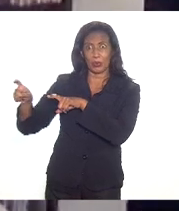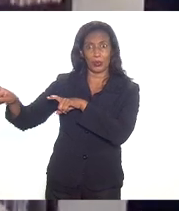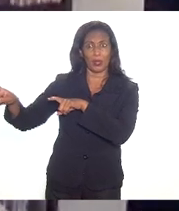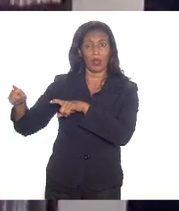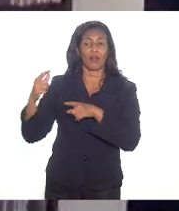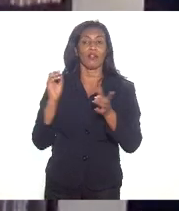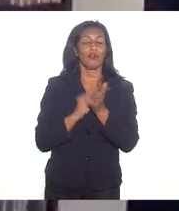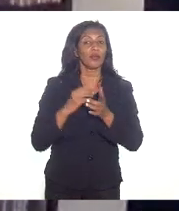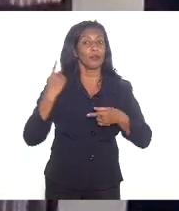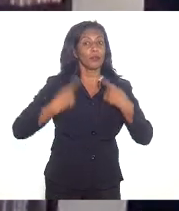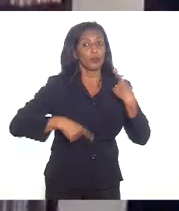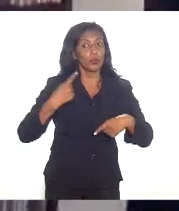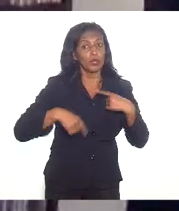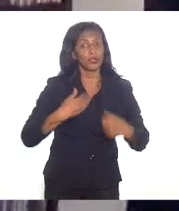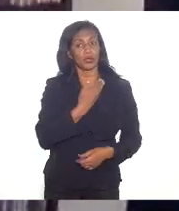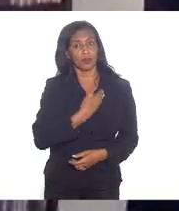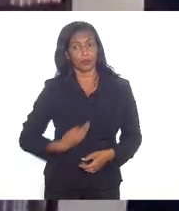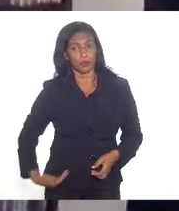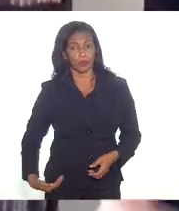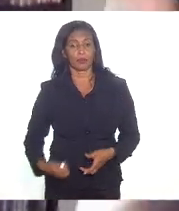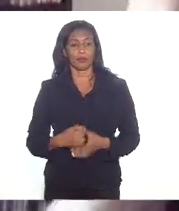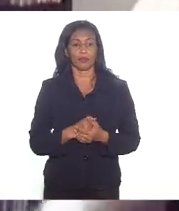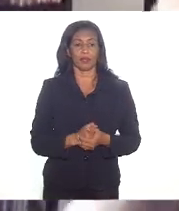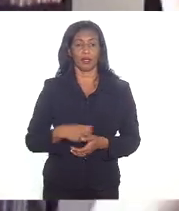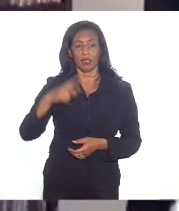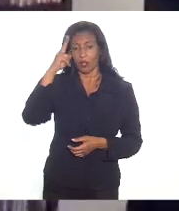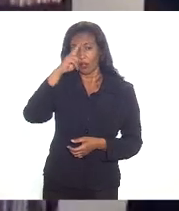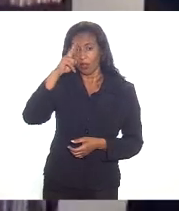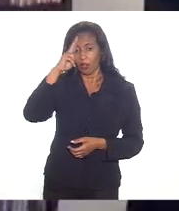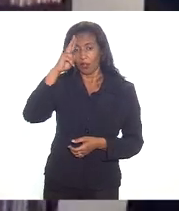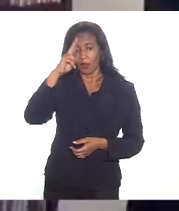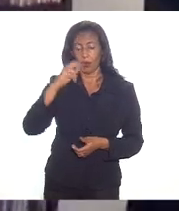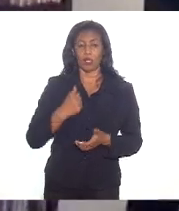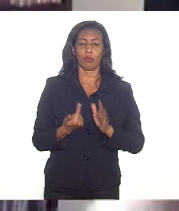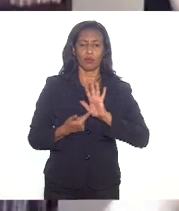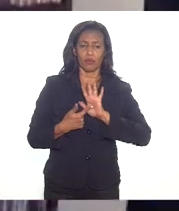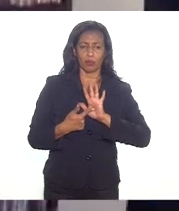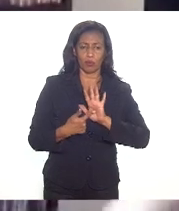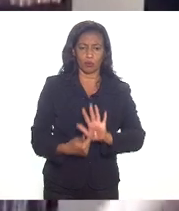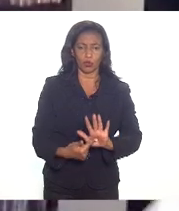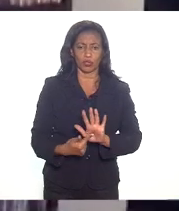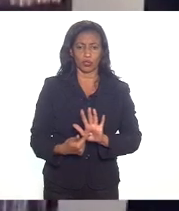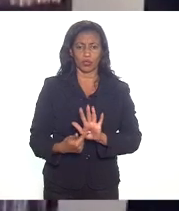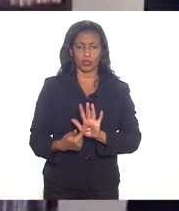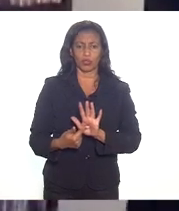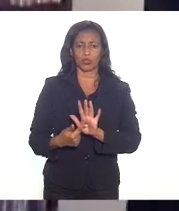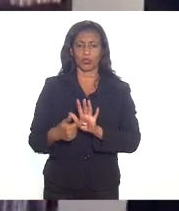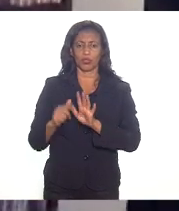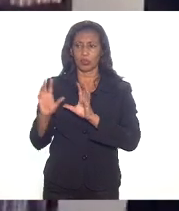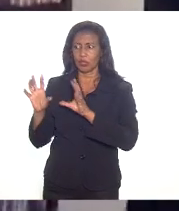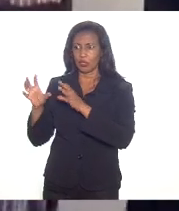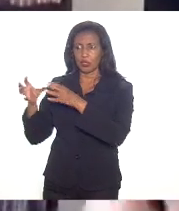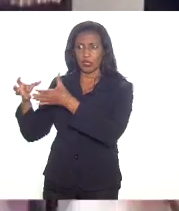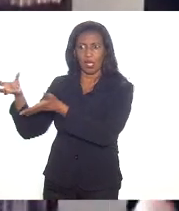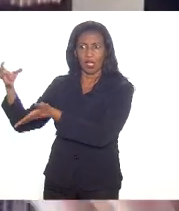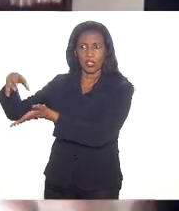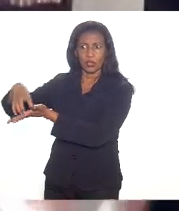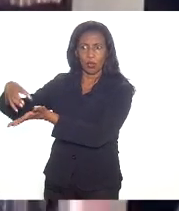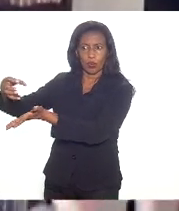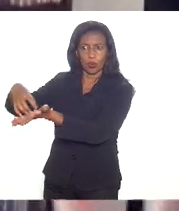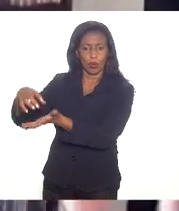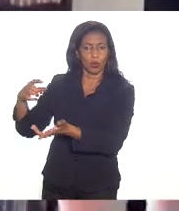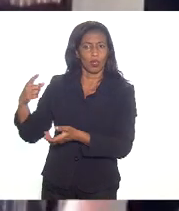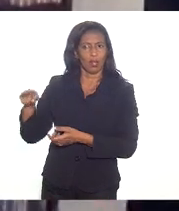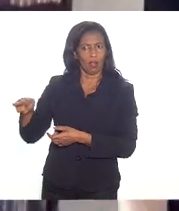de desenvolvimento para o interior. Eu me lembro que foi identificado, através de regiões do Estado do